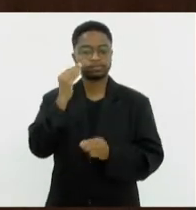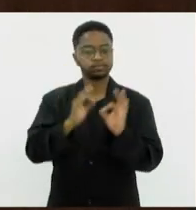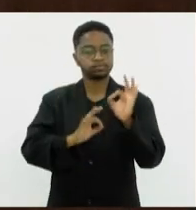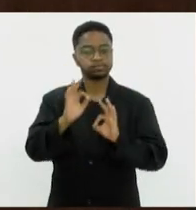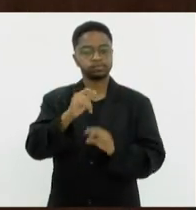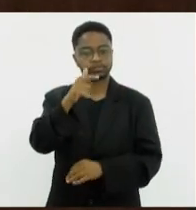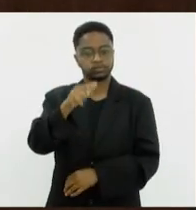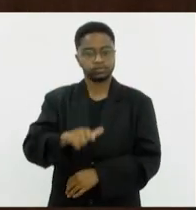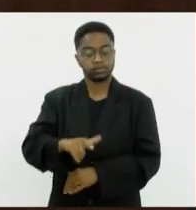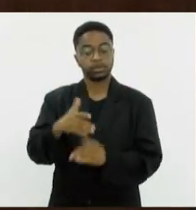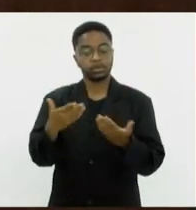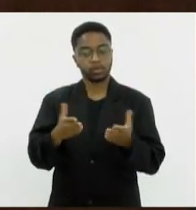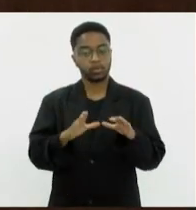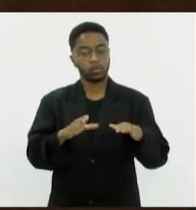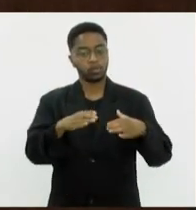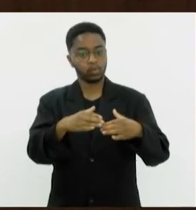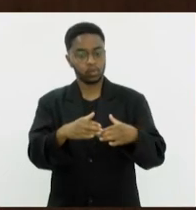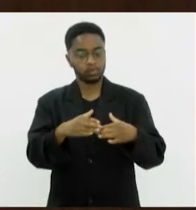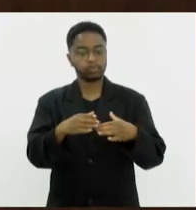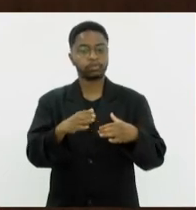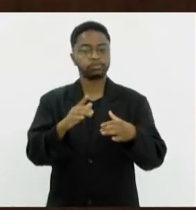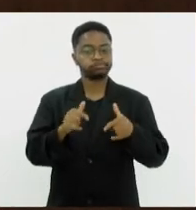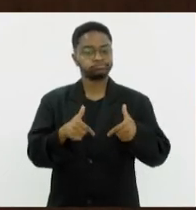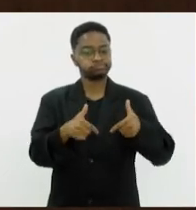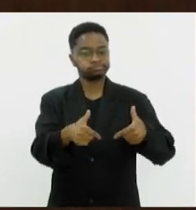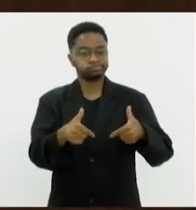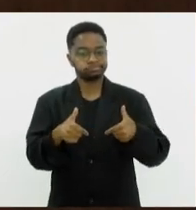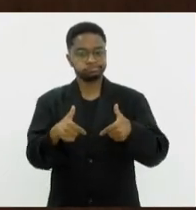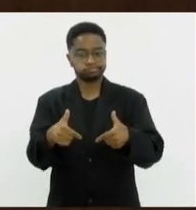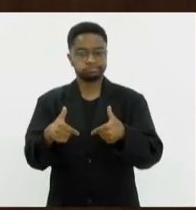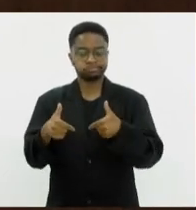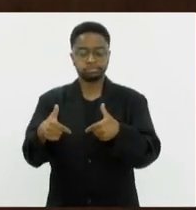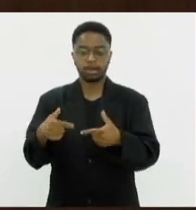E essa frente é uma frente muito ativa. Nós